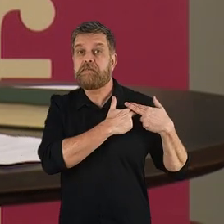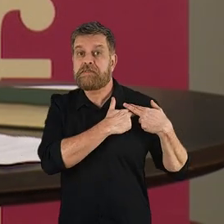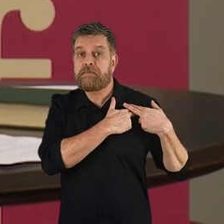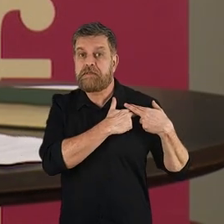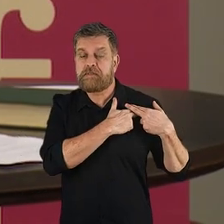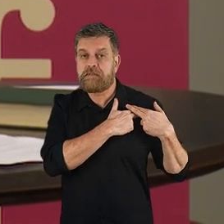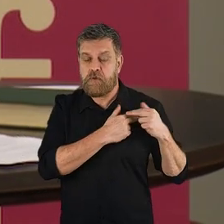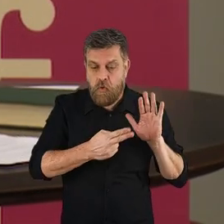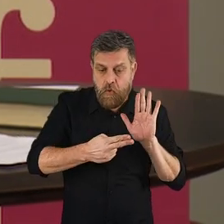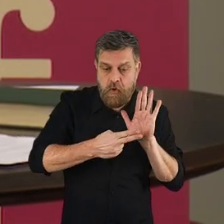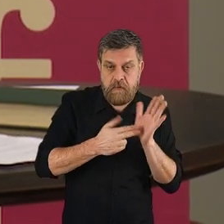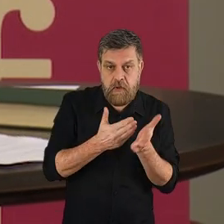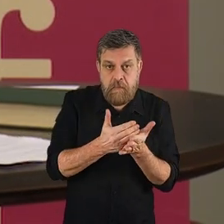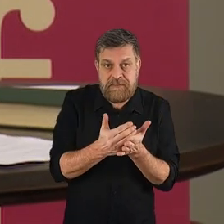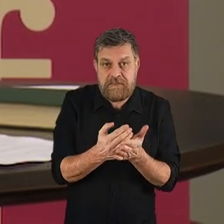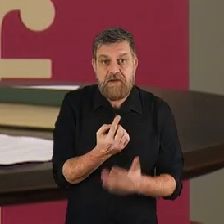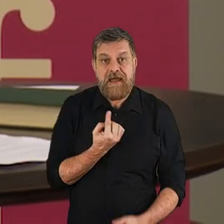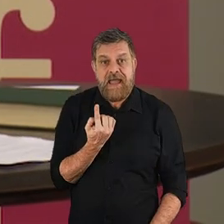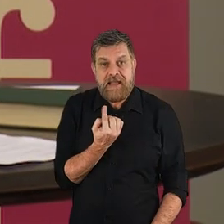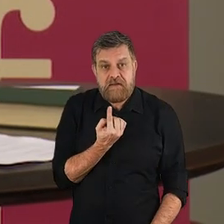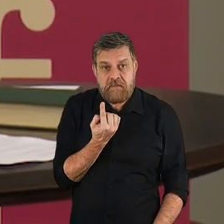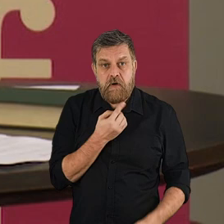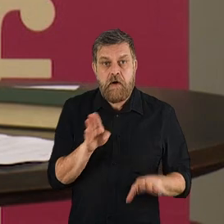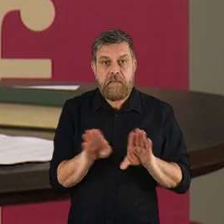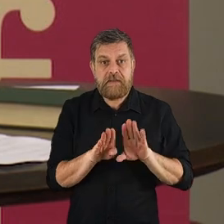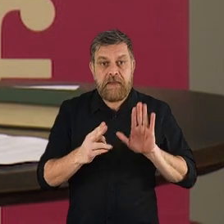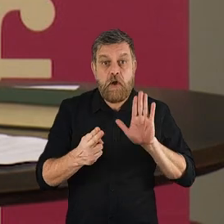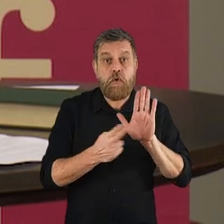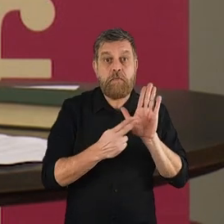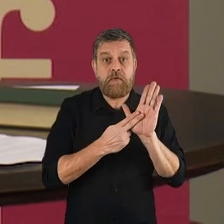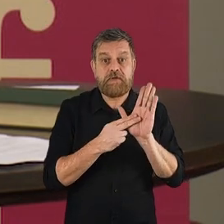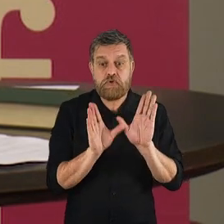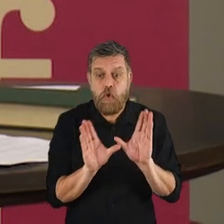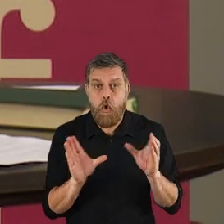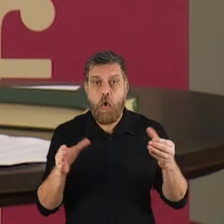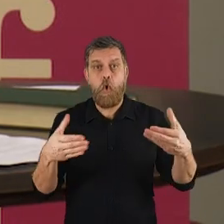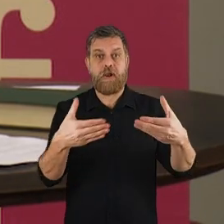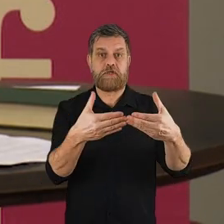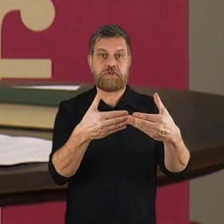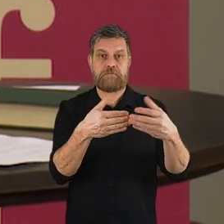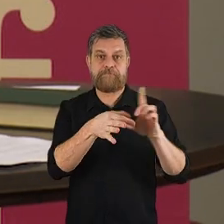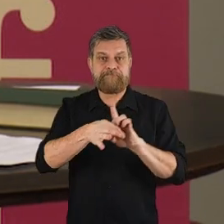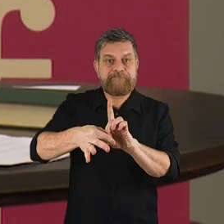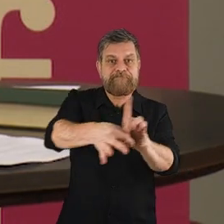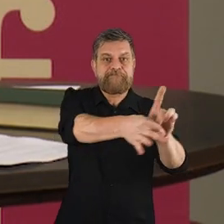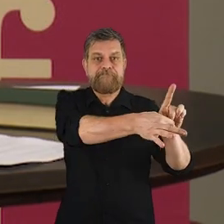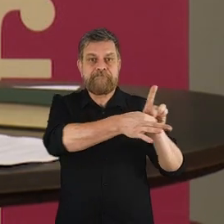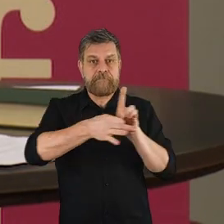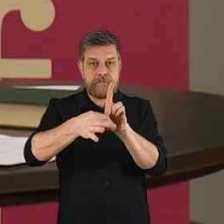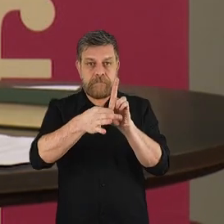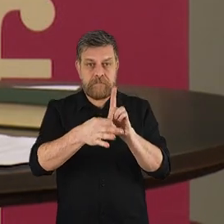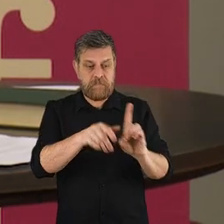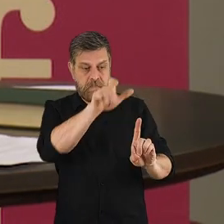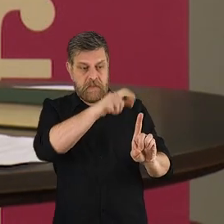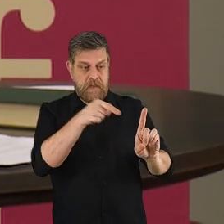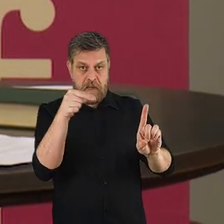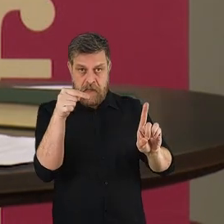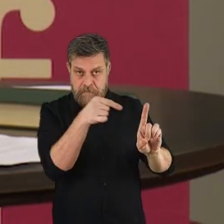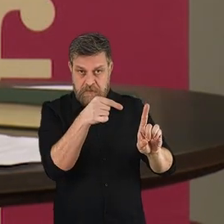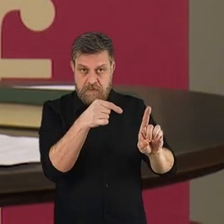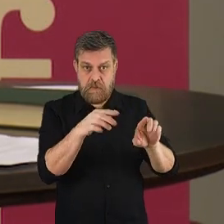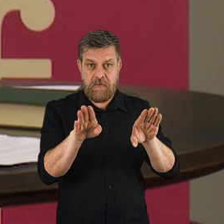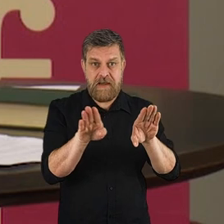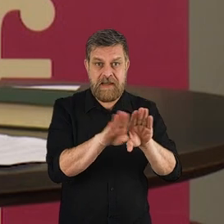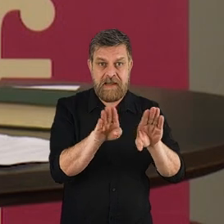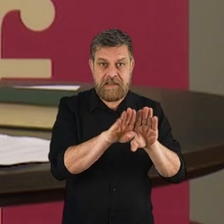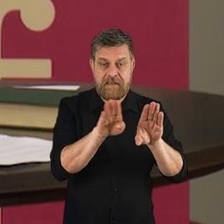a princípio, individual, mas também um compromisso coletivo. Como é que eu me... Já que o sujeito político para Arendt,